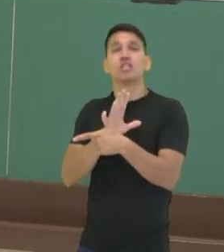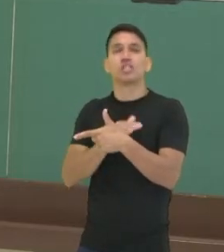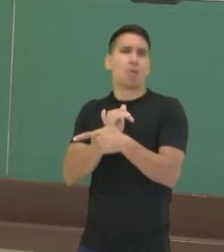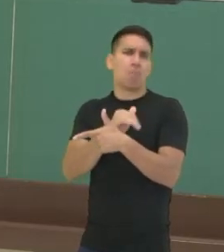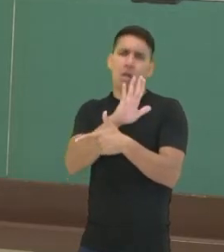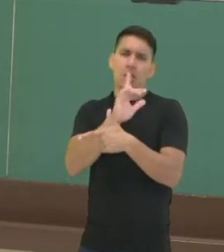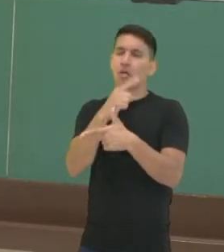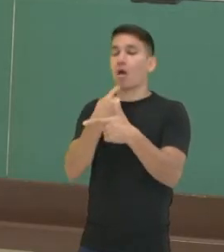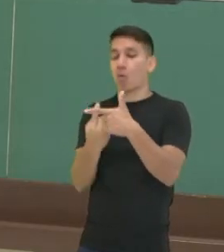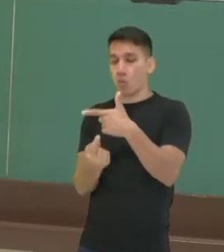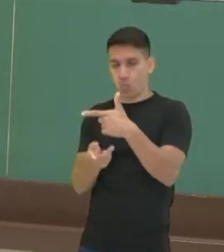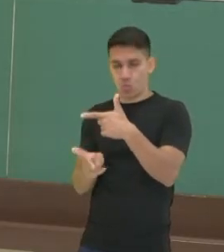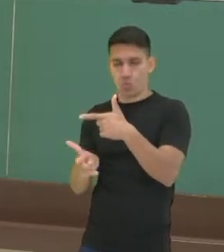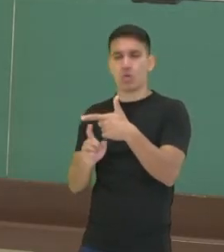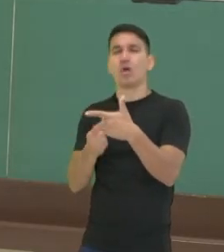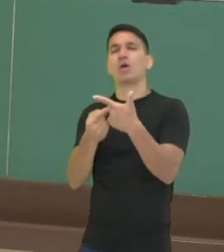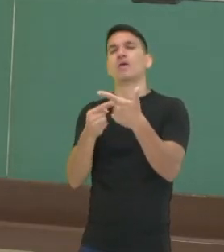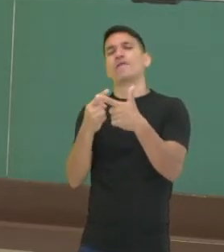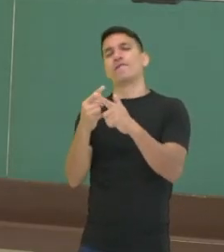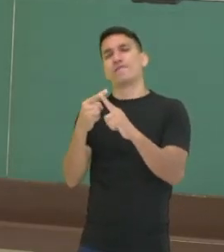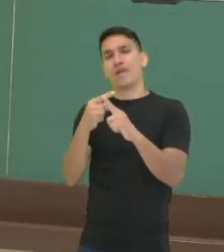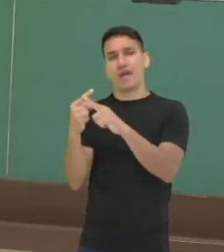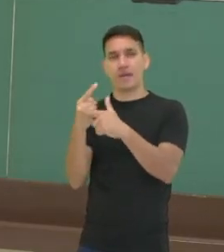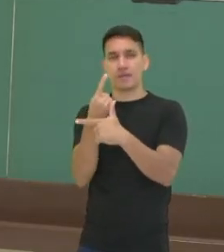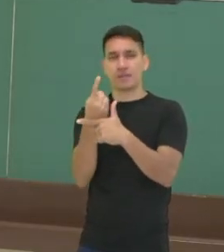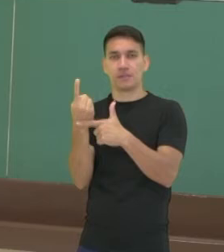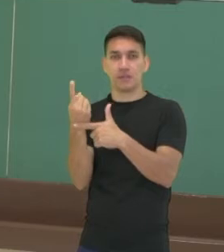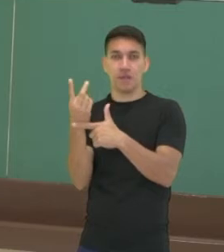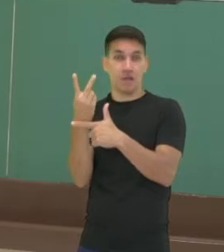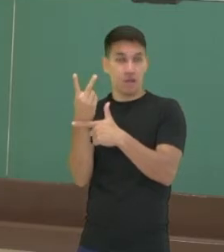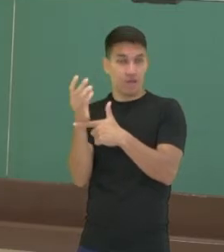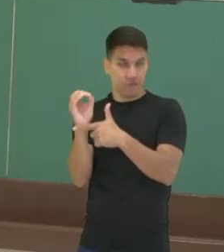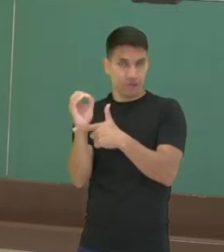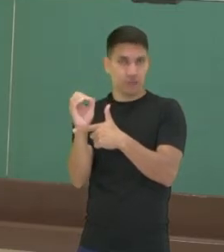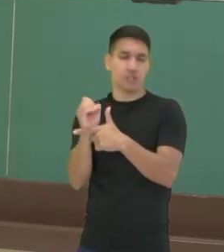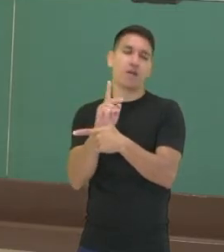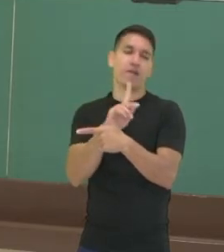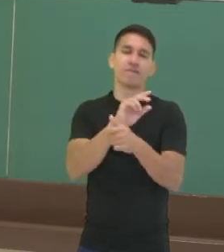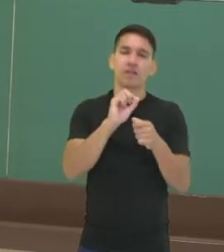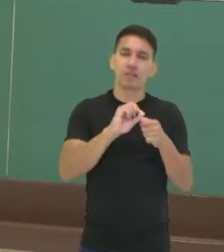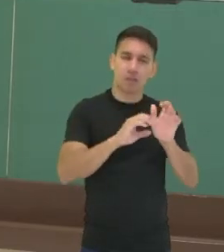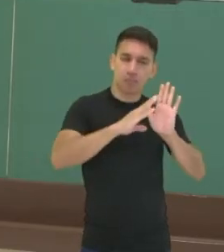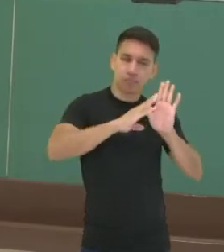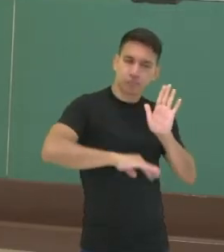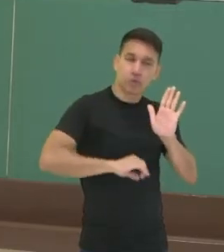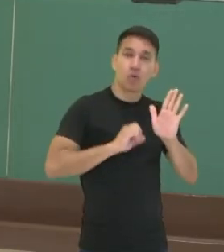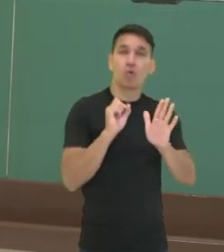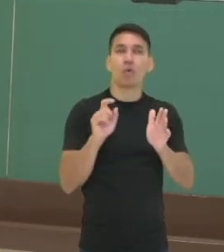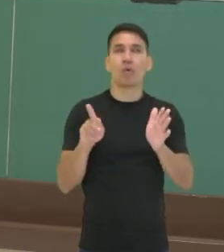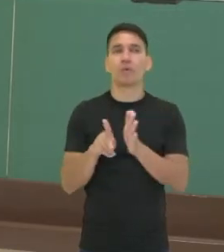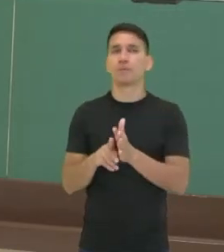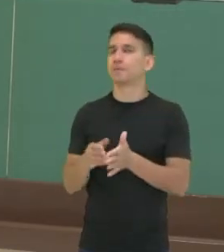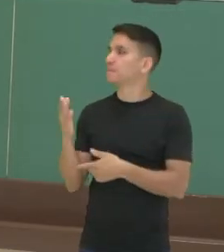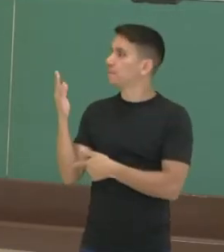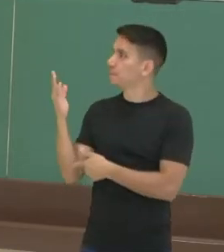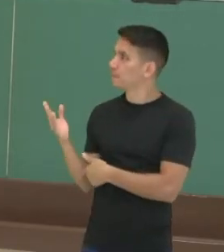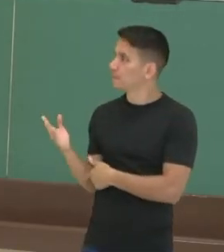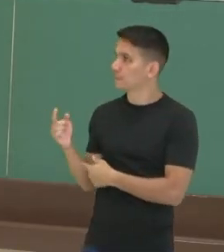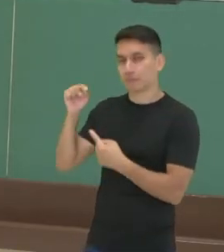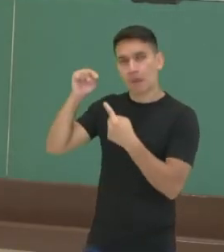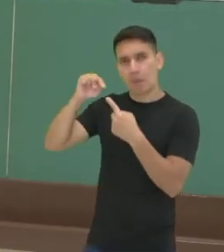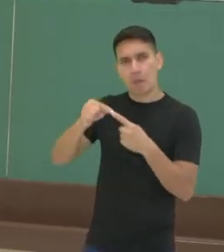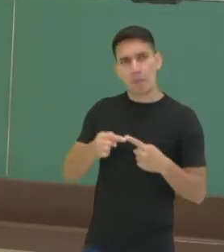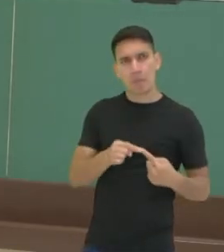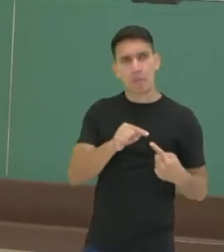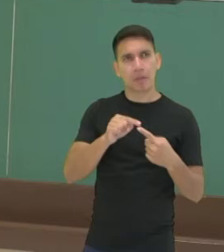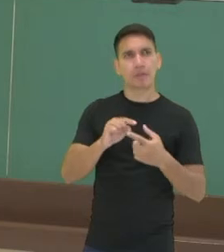1 mesmo, né? 1 vezes 120, 120... Faz aquela subtração, 1 menos 0, 1, 2 menos 2 é 0, 2